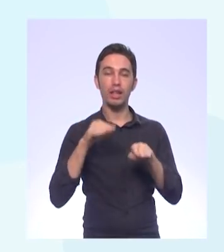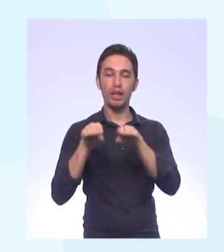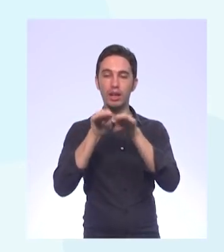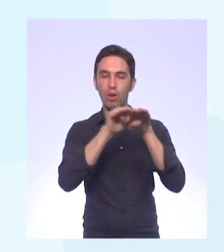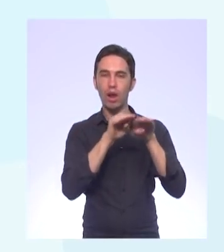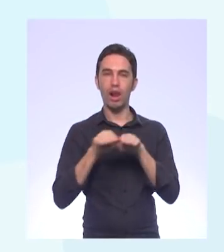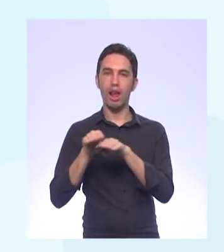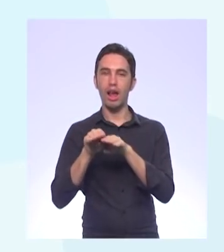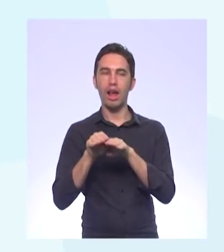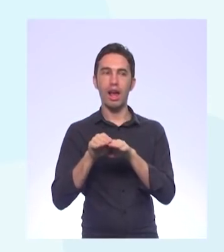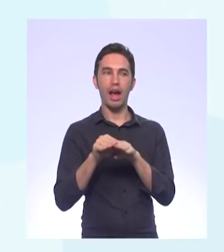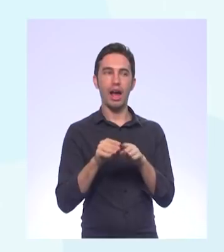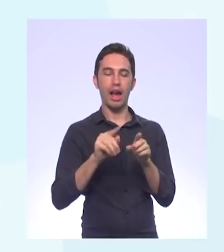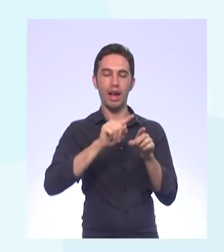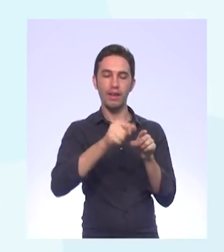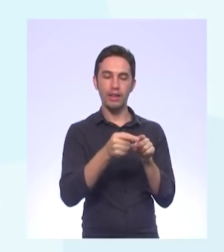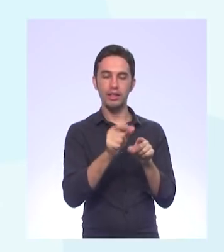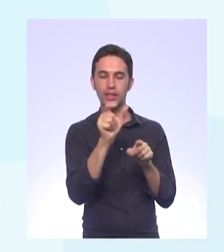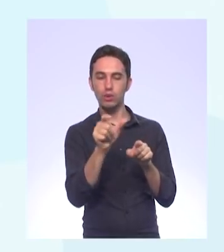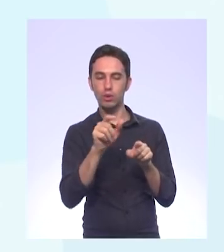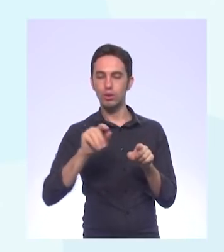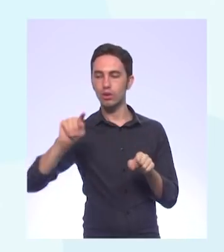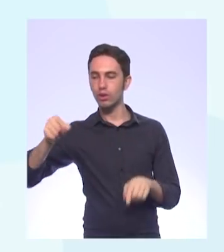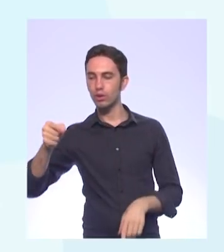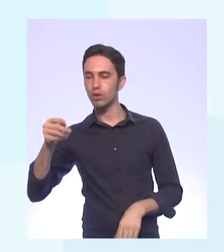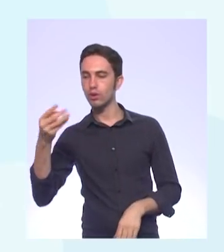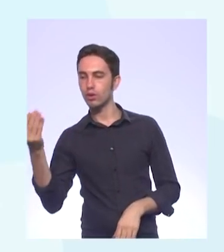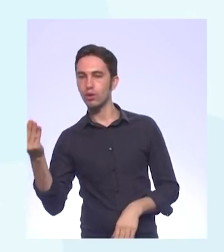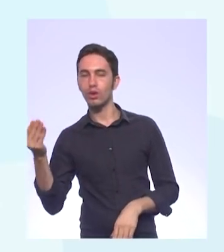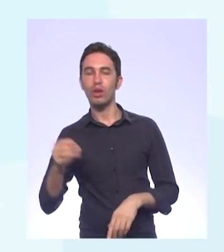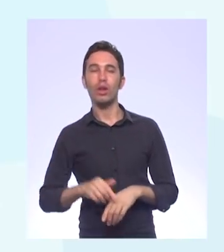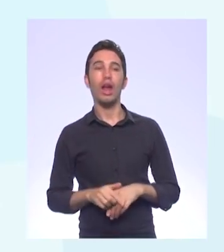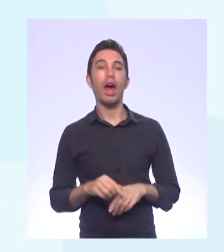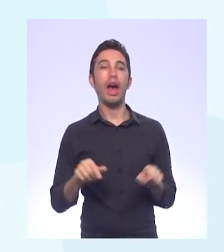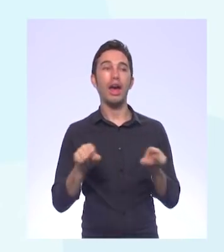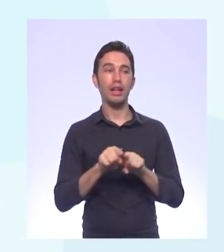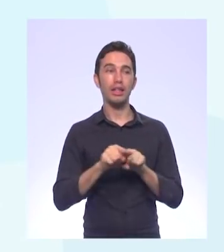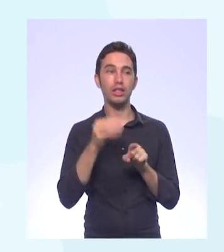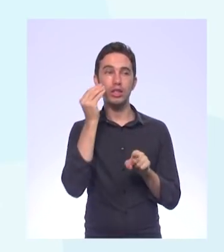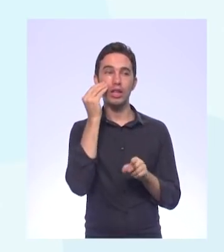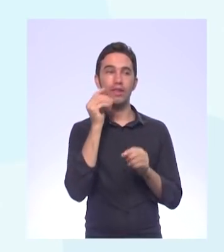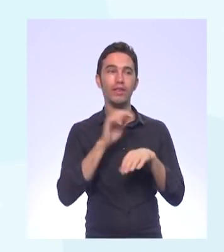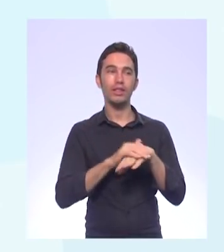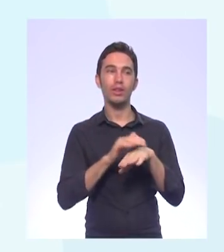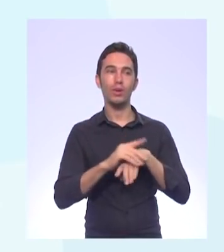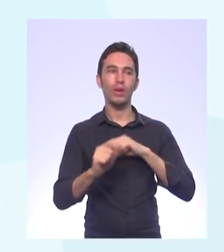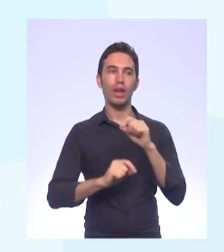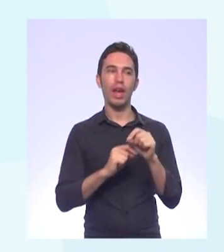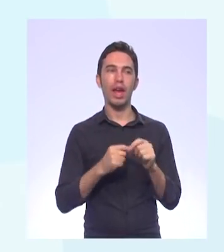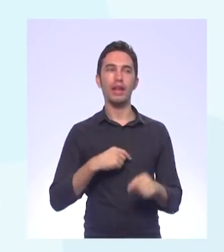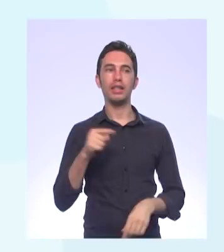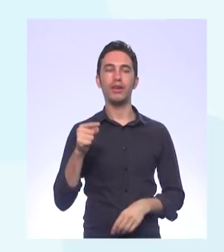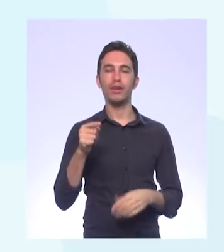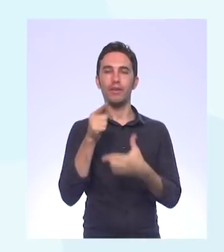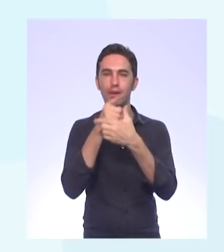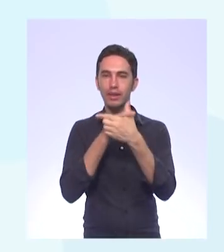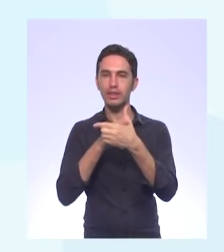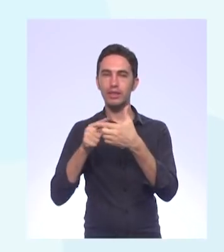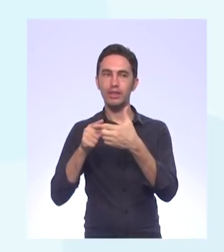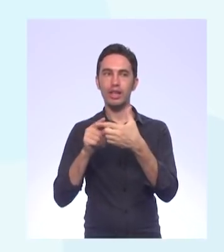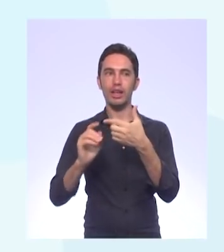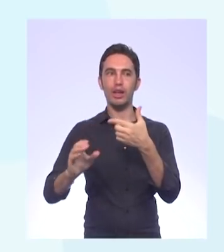8 e aqui eu tenho zero quatro centésimos então o que que eu faço acrescentam zerinho